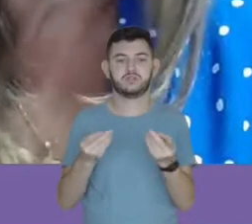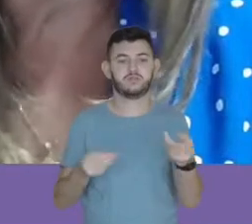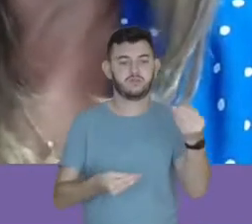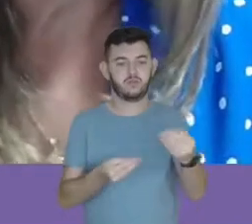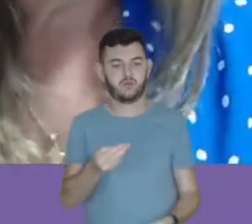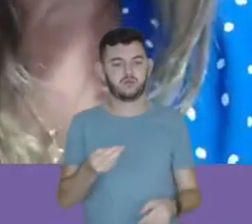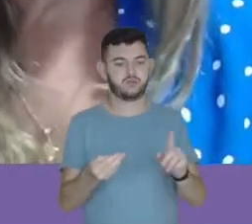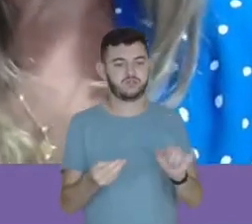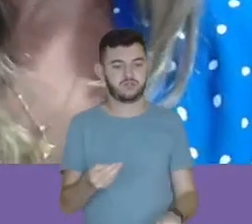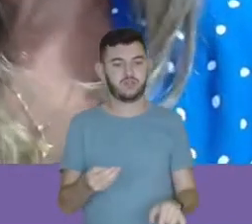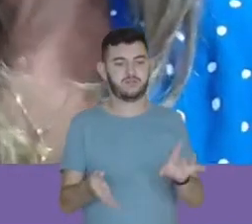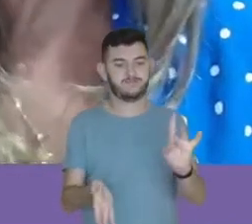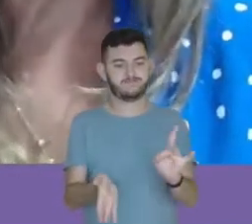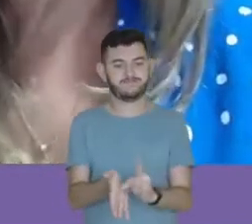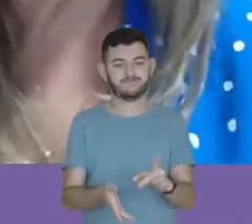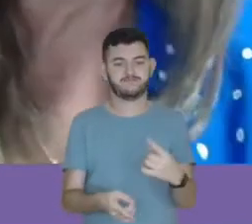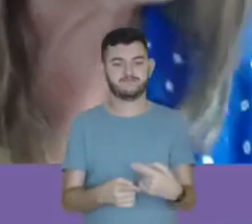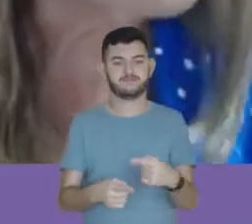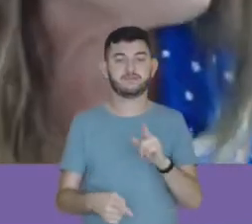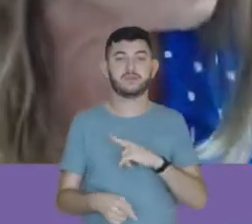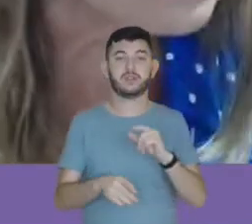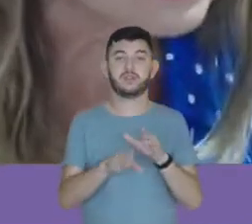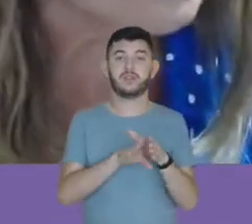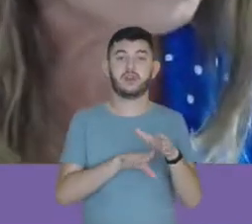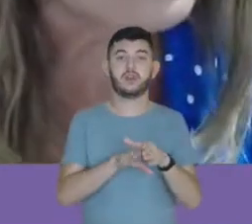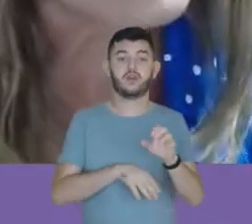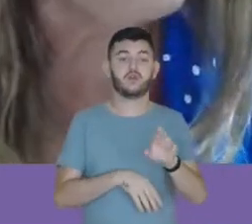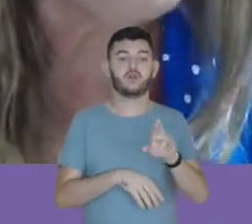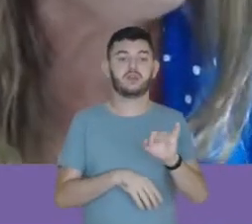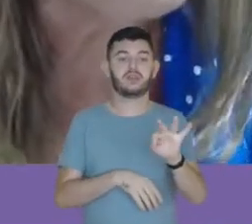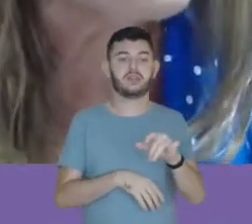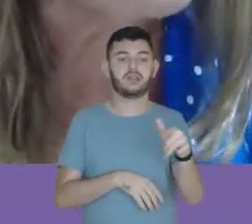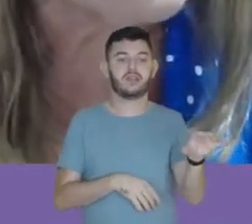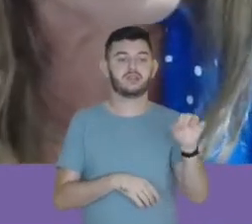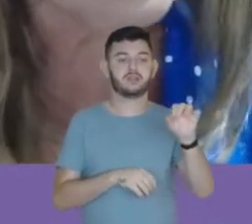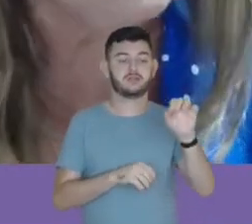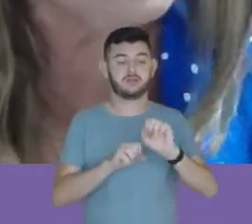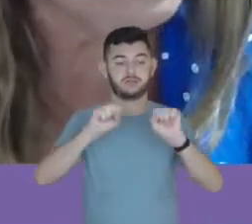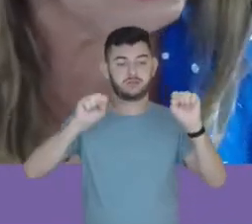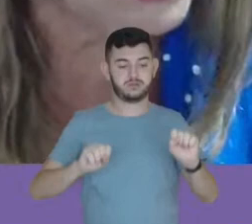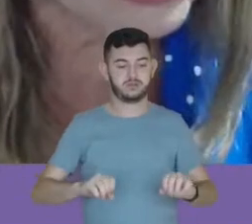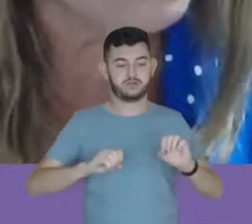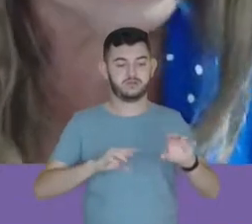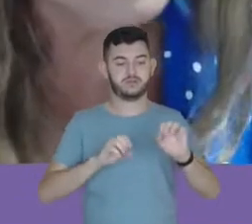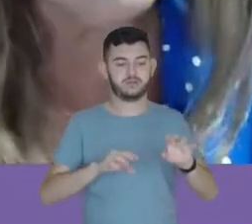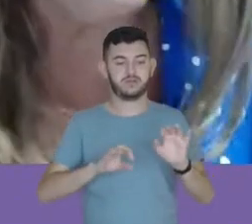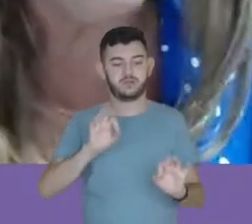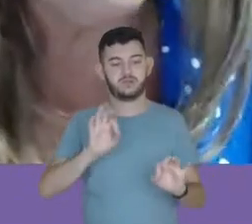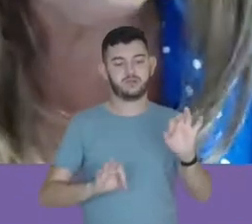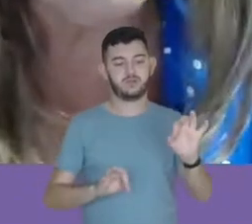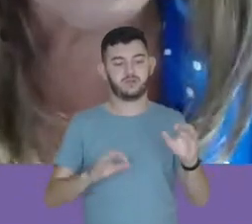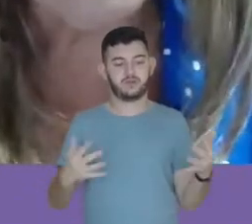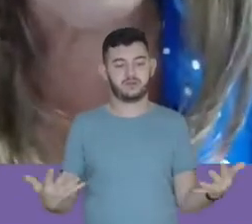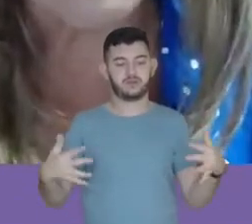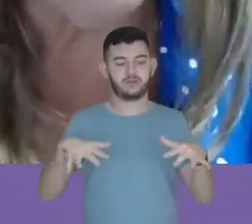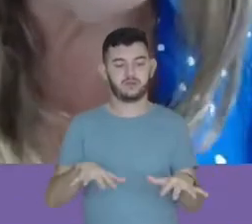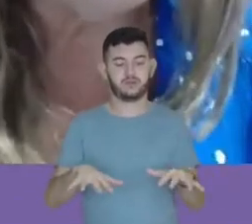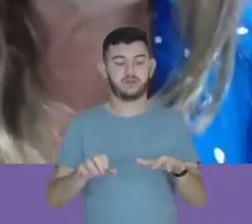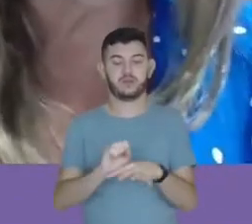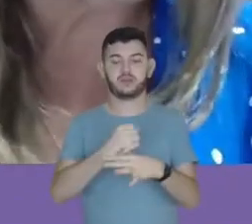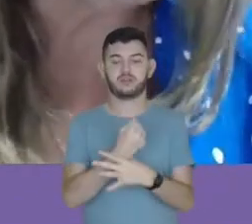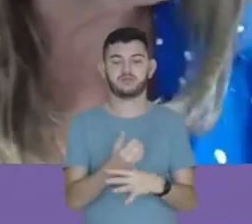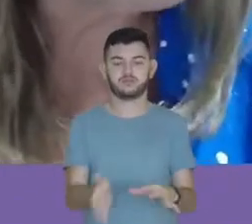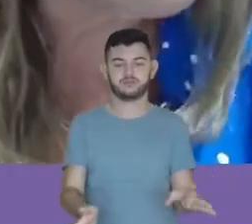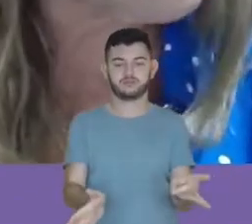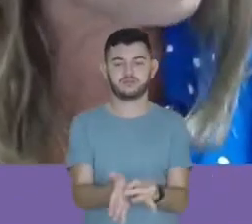com relação a essa orientação do sistema de ensino para uma organização inclusiva, garantindo,